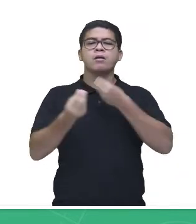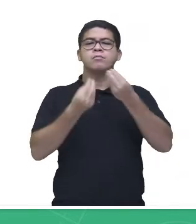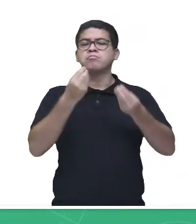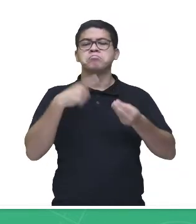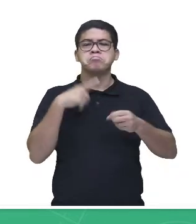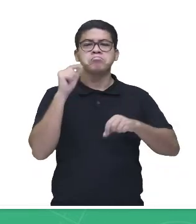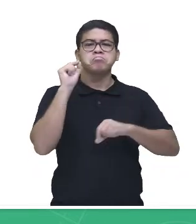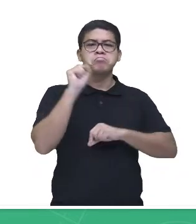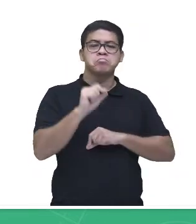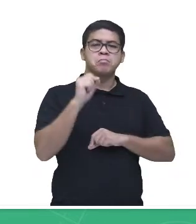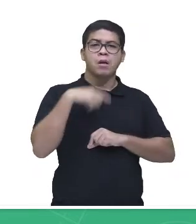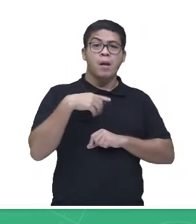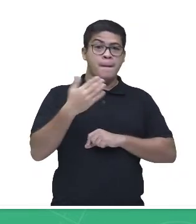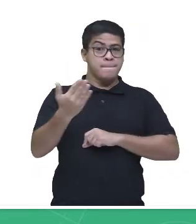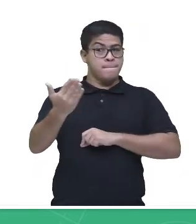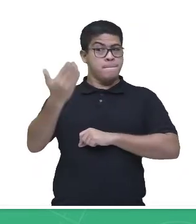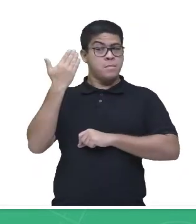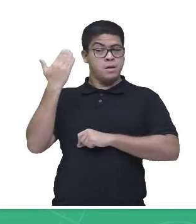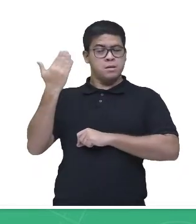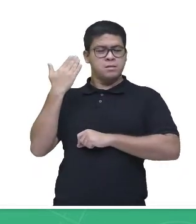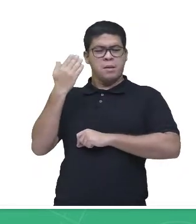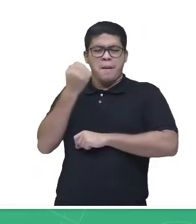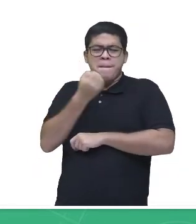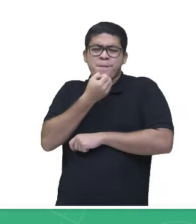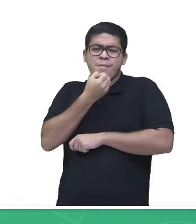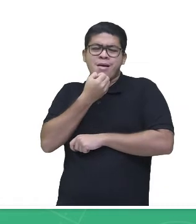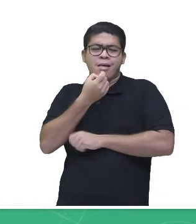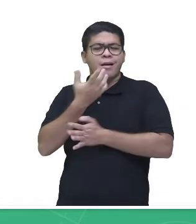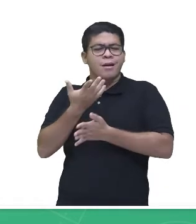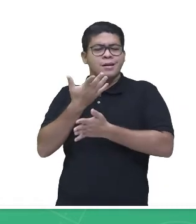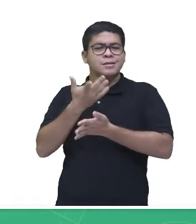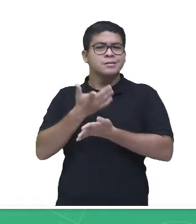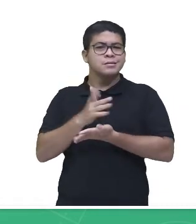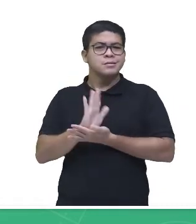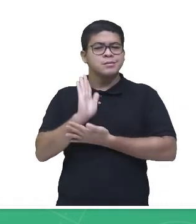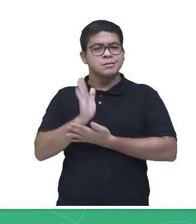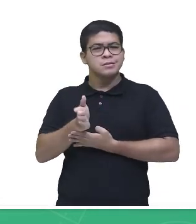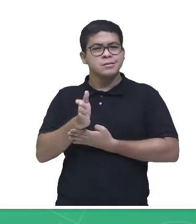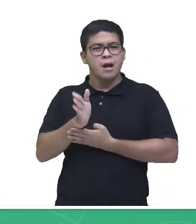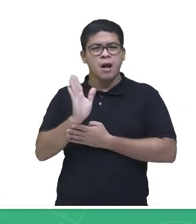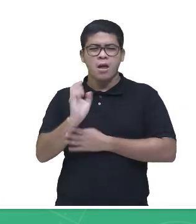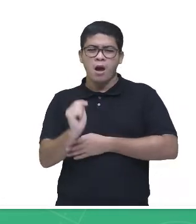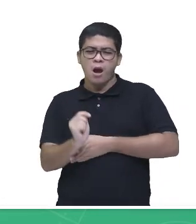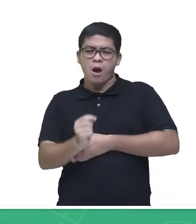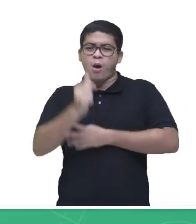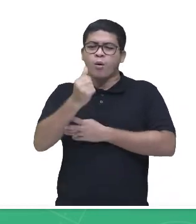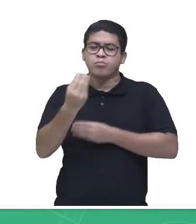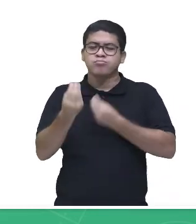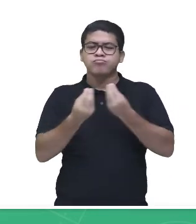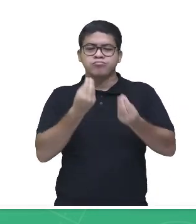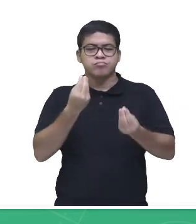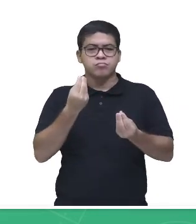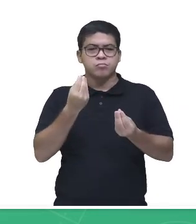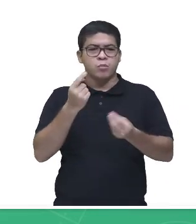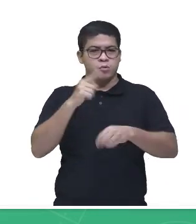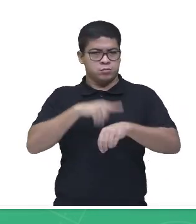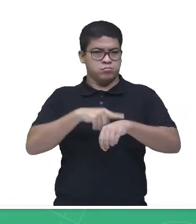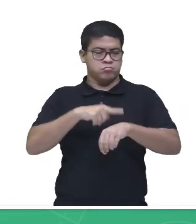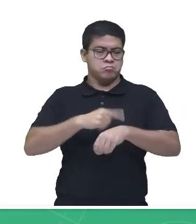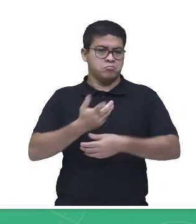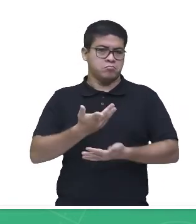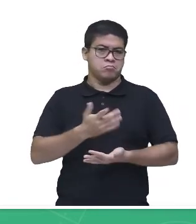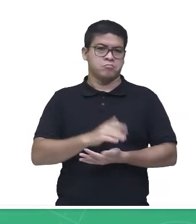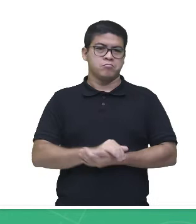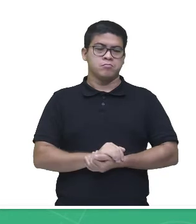que seja um passado mais recente daquele diálogo que o falante, né, está